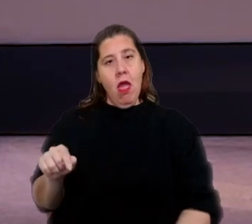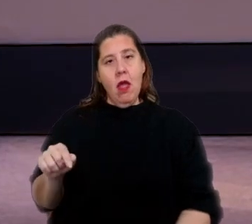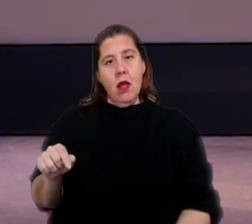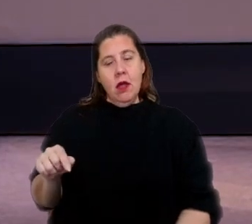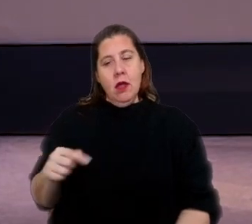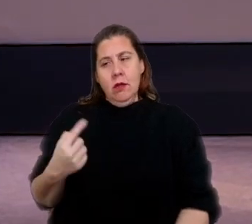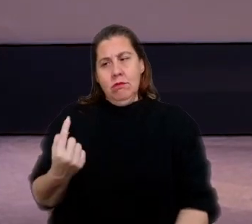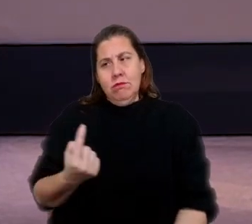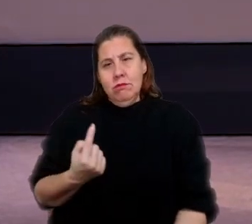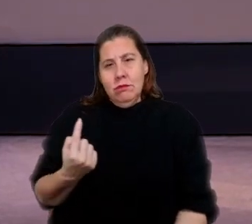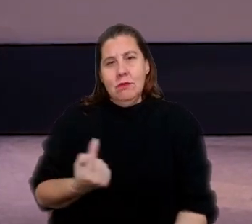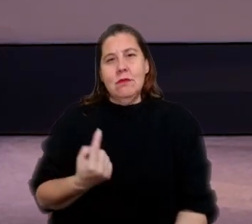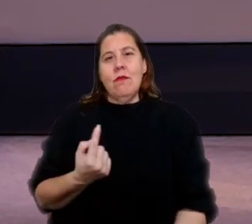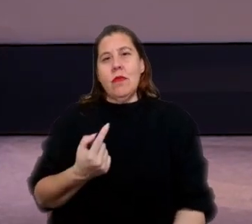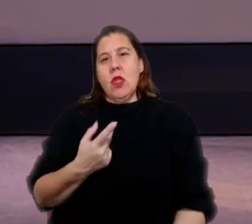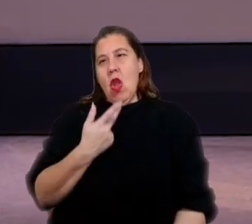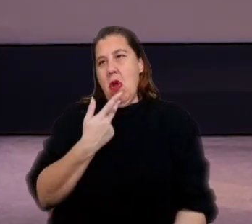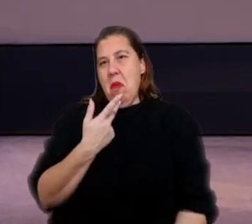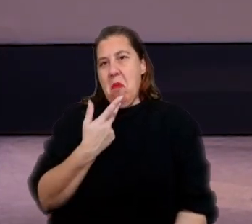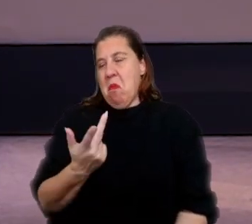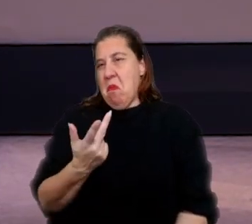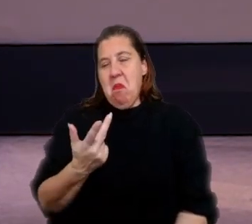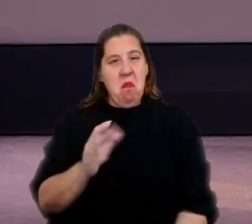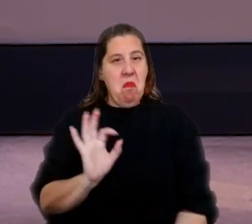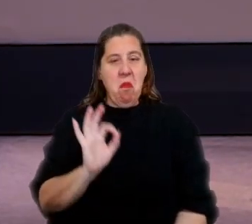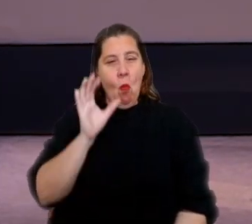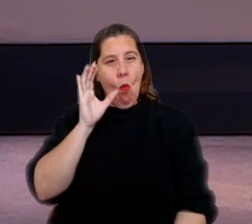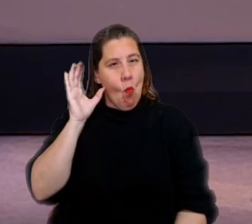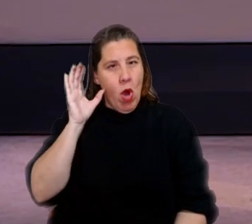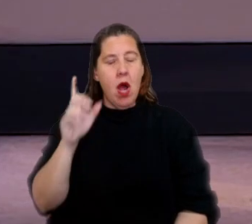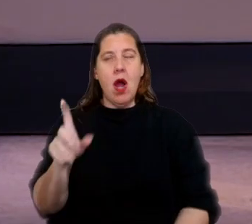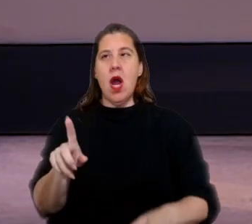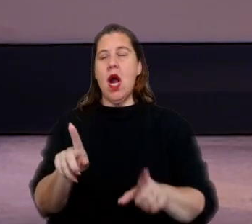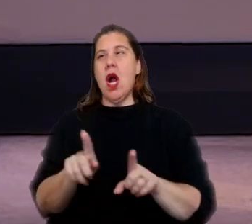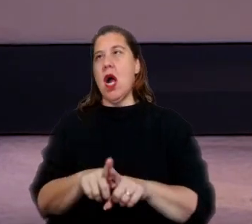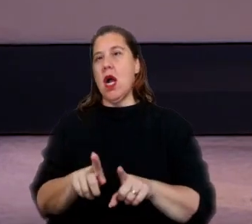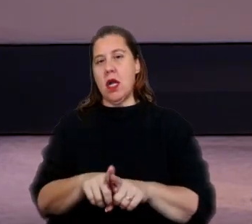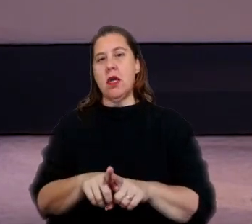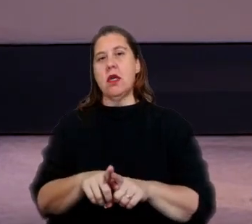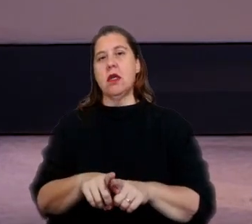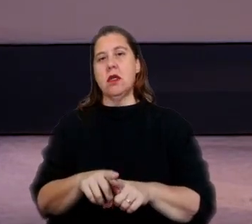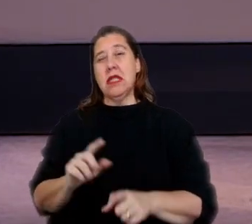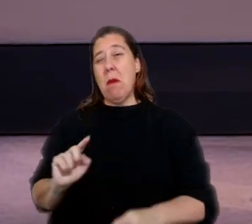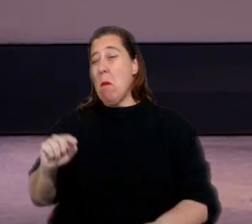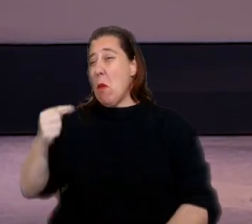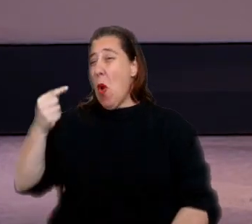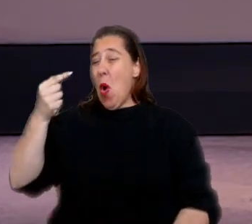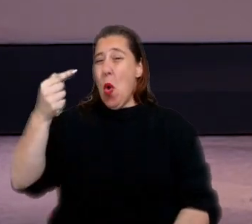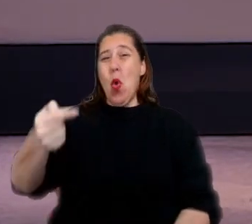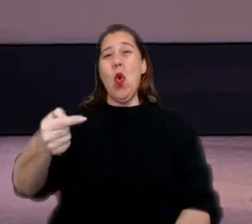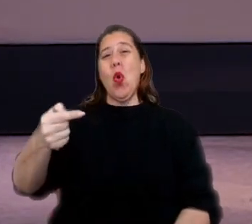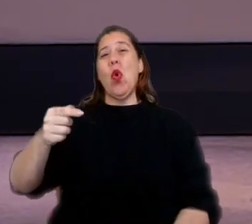ficando muito com ele, ninguém fala, né? Na escola também vai se falar